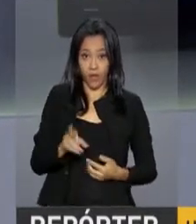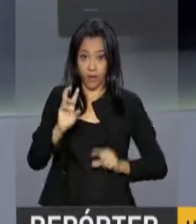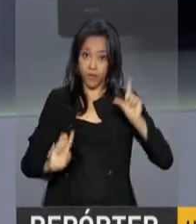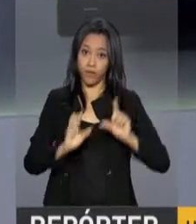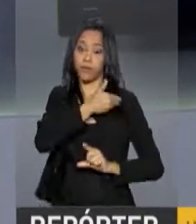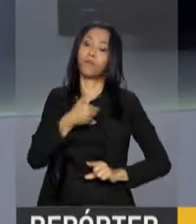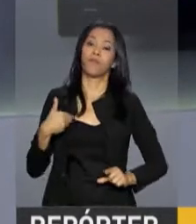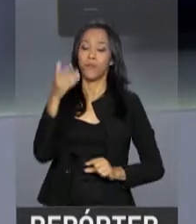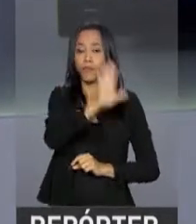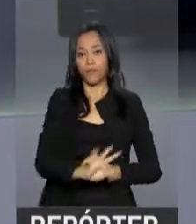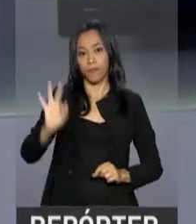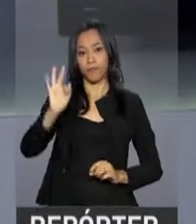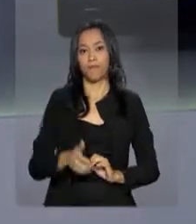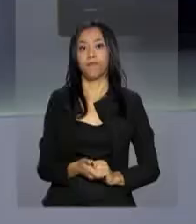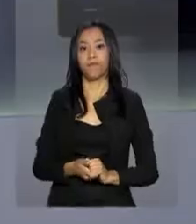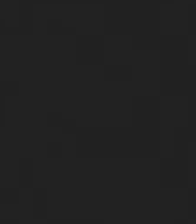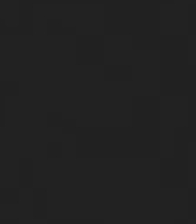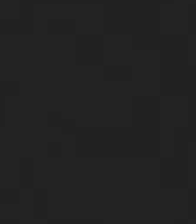nbr a tv do governo federal